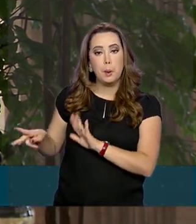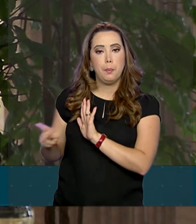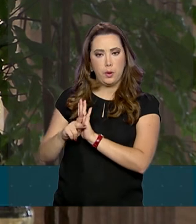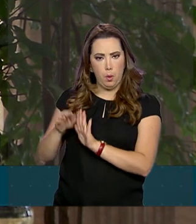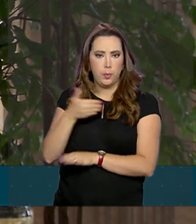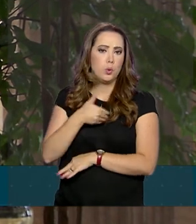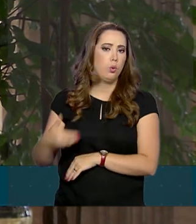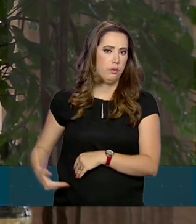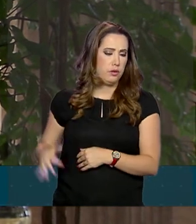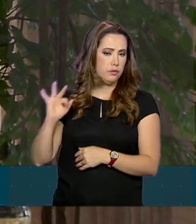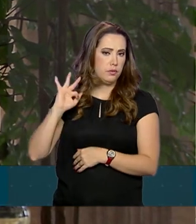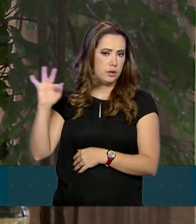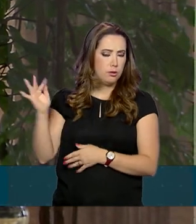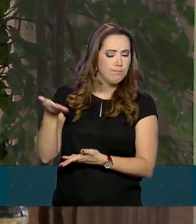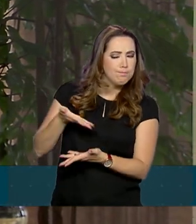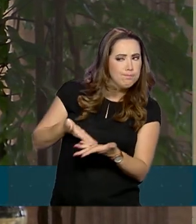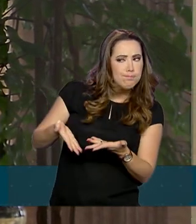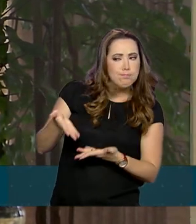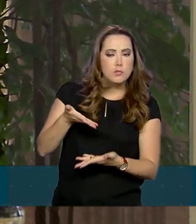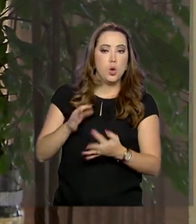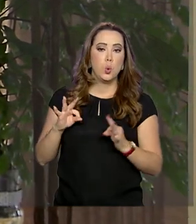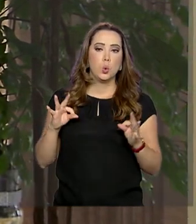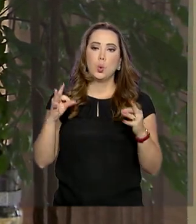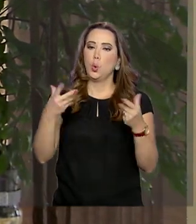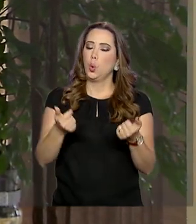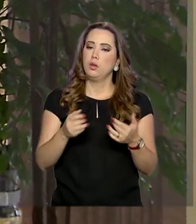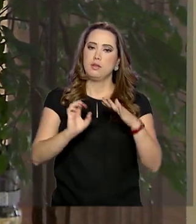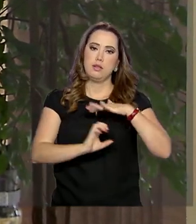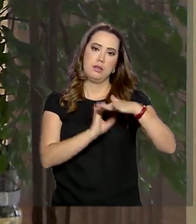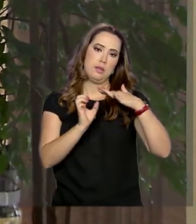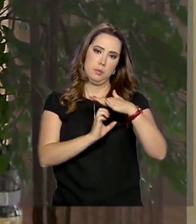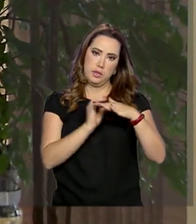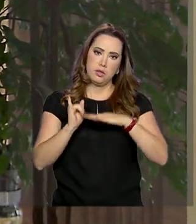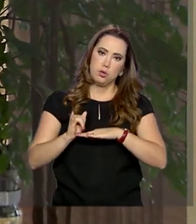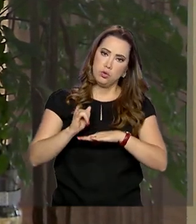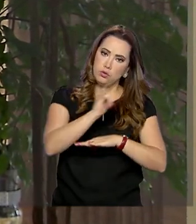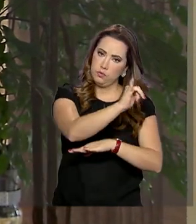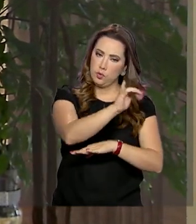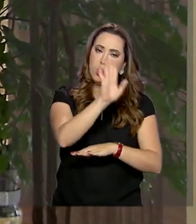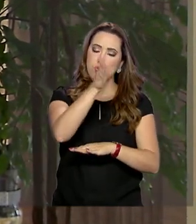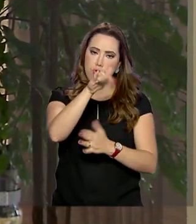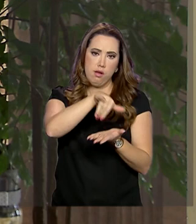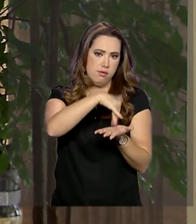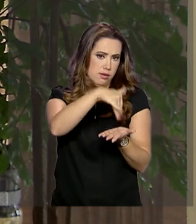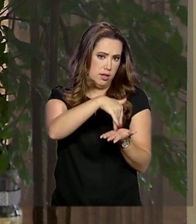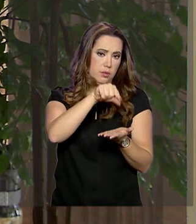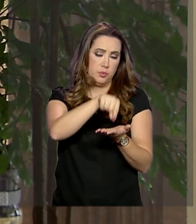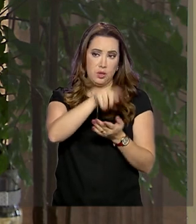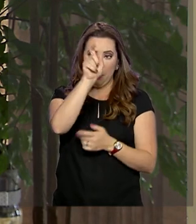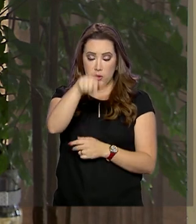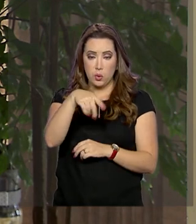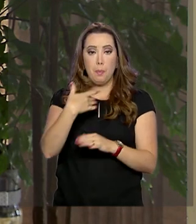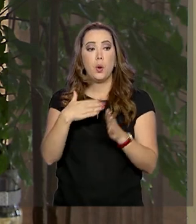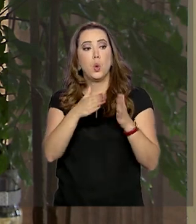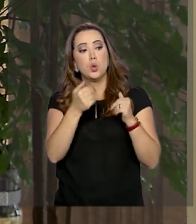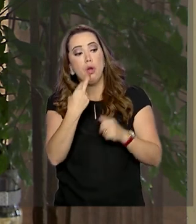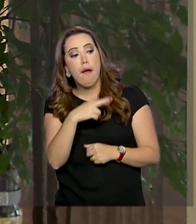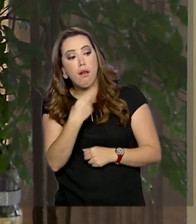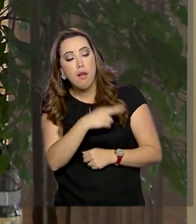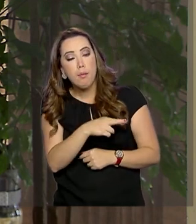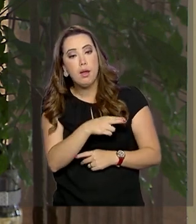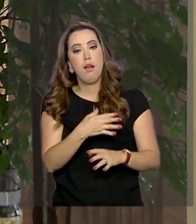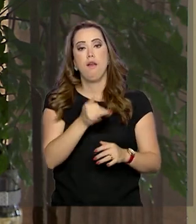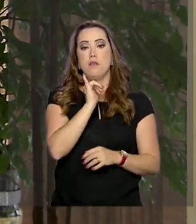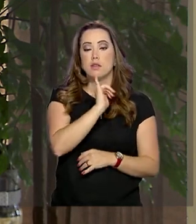do governo federal. Nessa plataforma todas as empresas aéreas estão cadastradas, então esse consumidor pode fazer a sua reclamação.